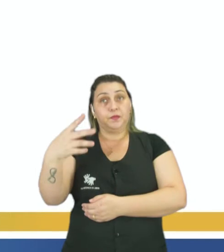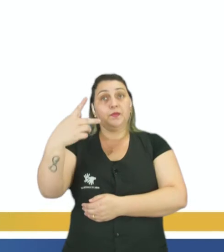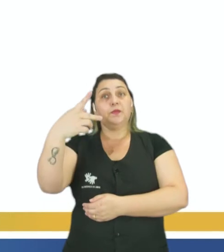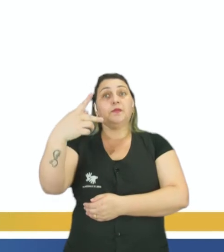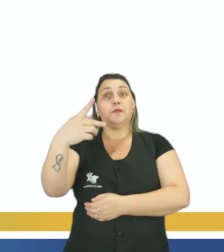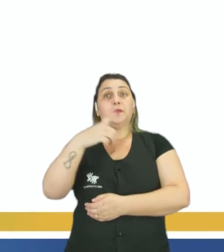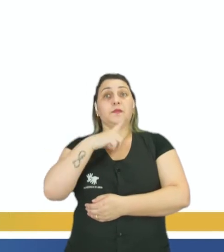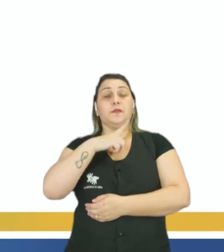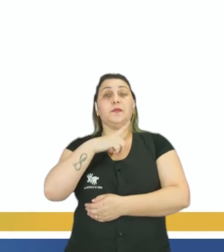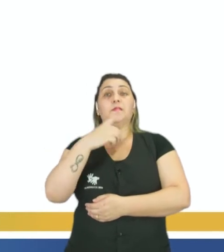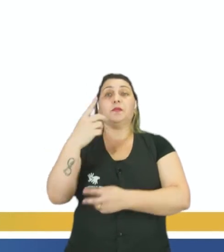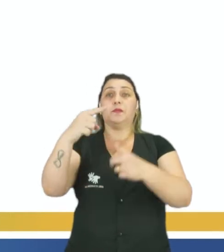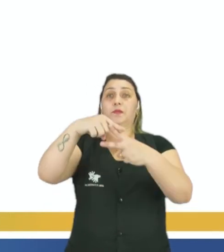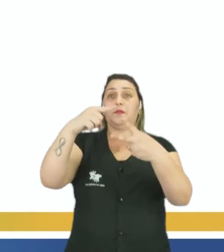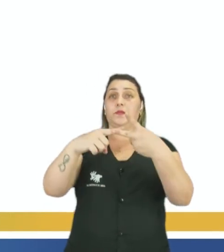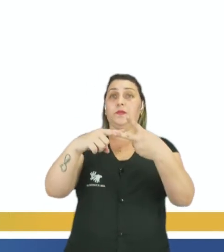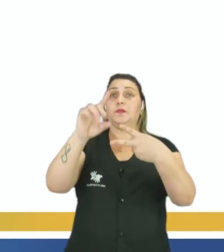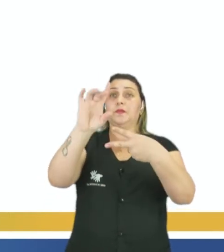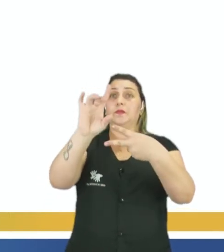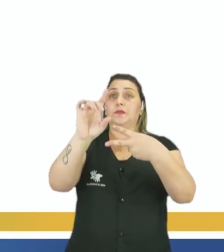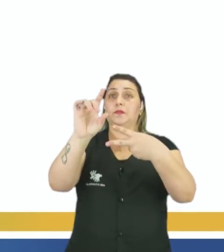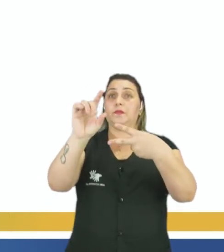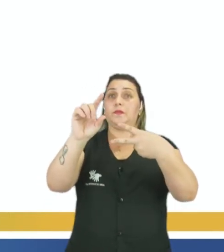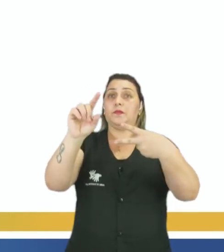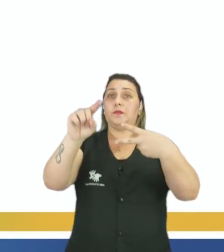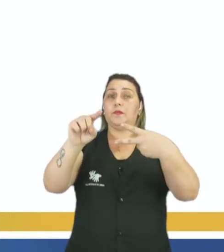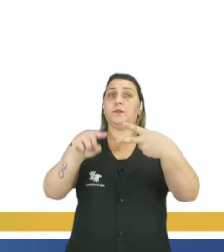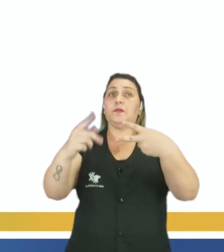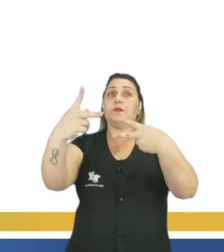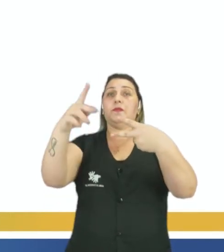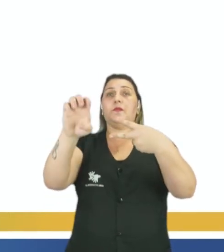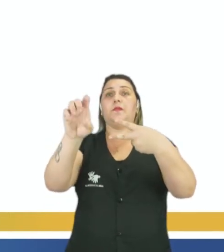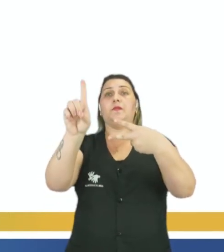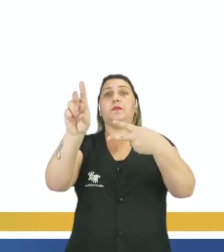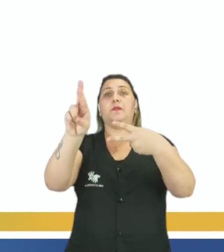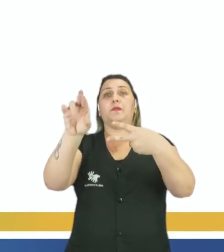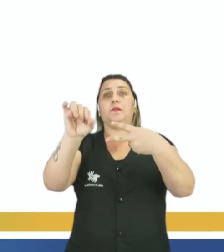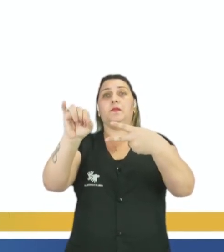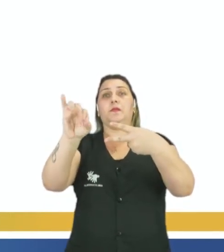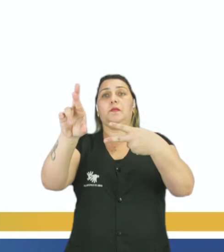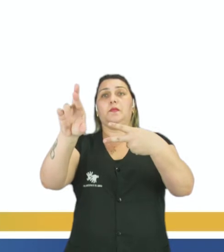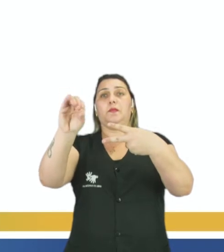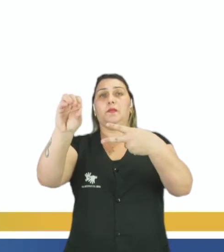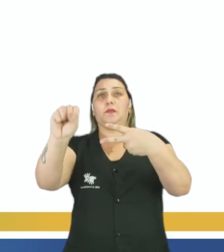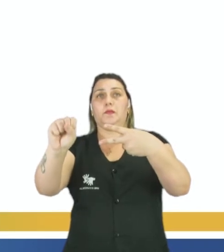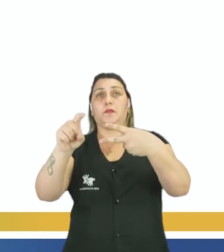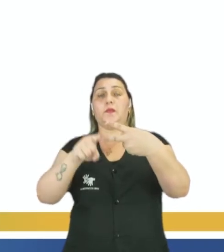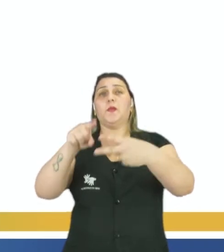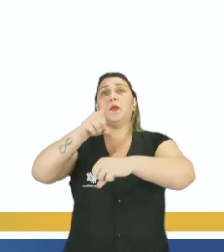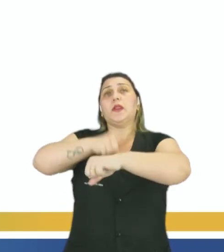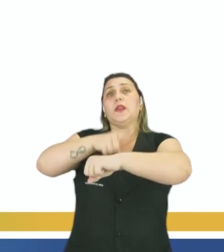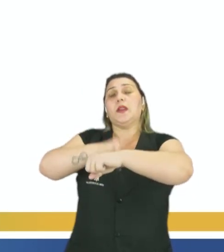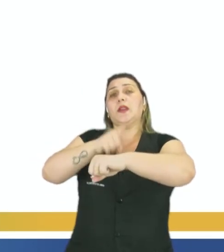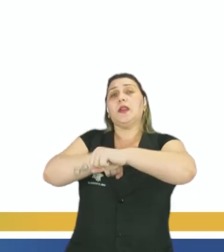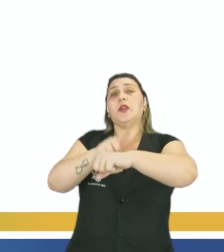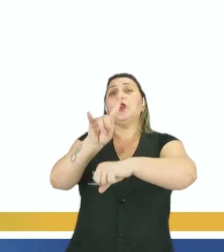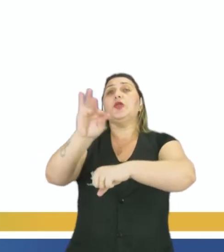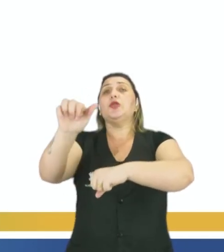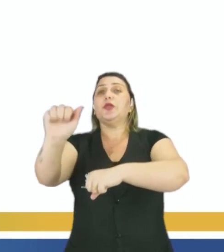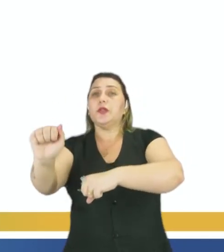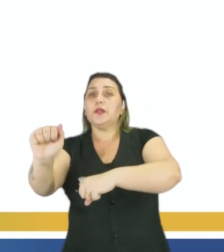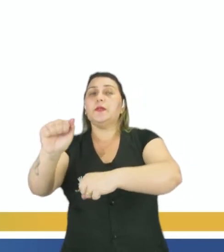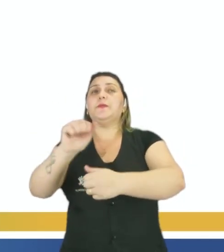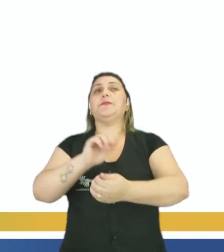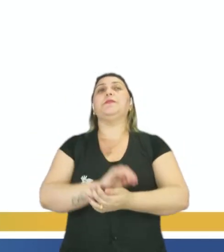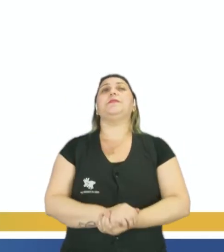que teremos dois elementos, duas grandezas, né, que uma é pedreiro e a outra é tempo. E esse tempo está em